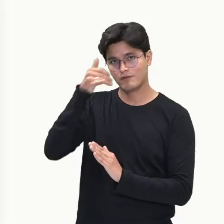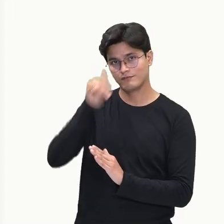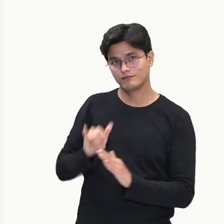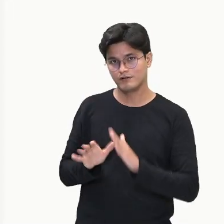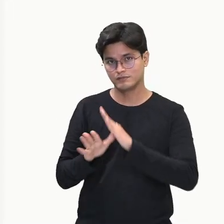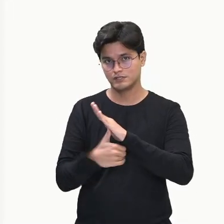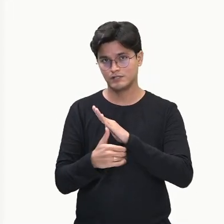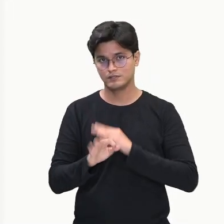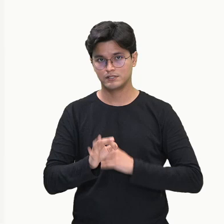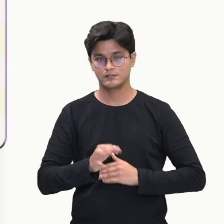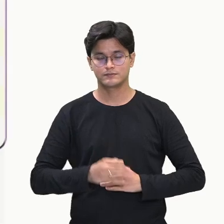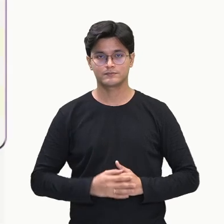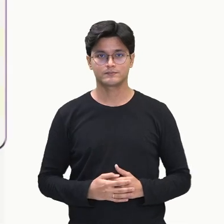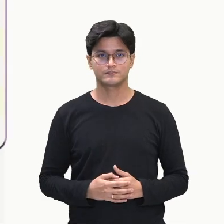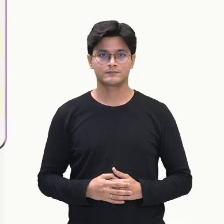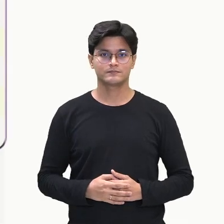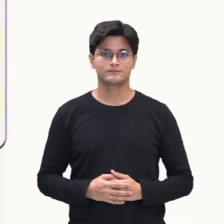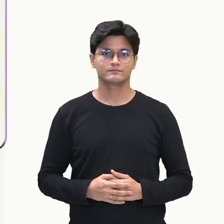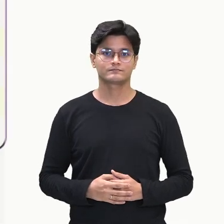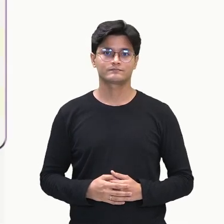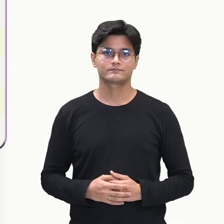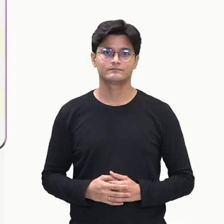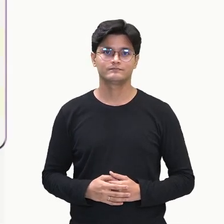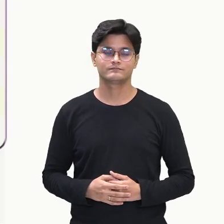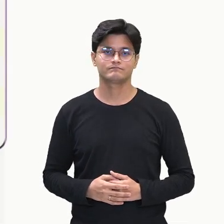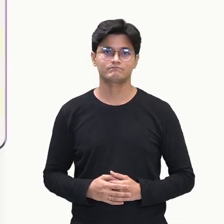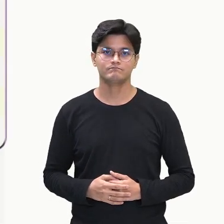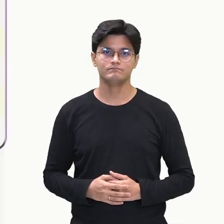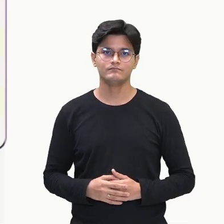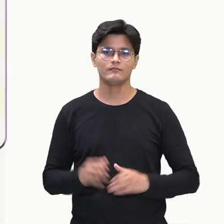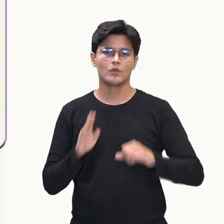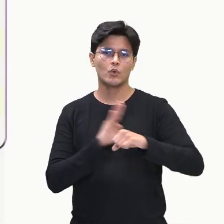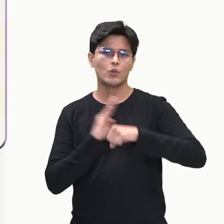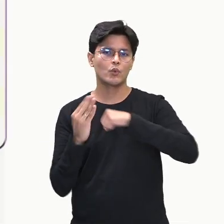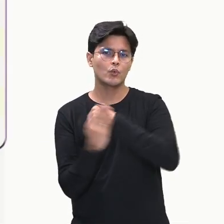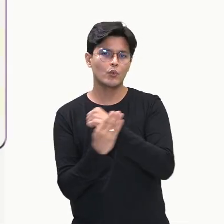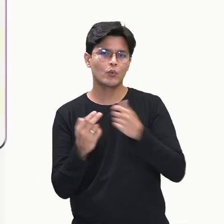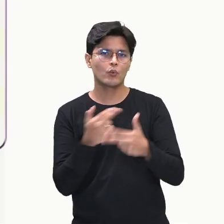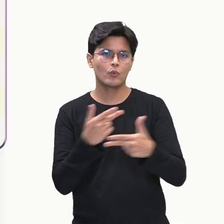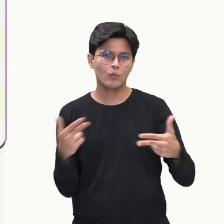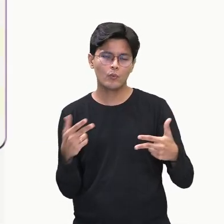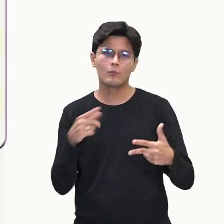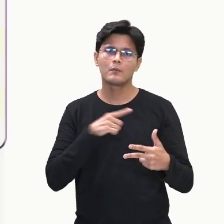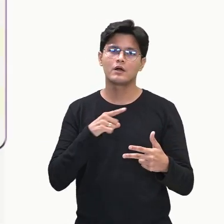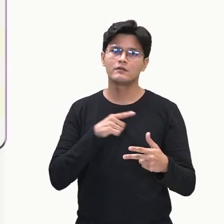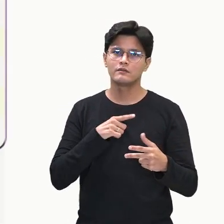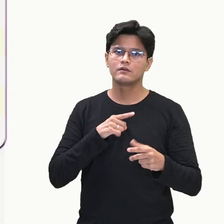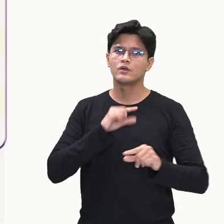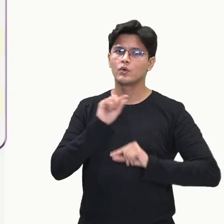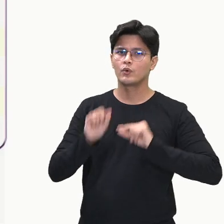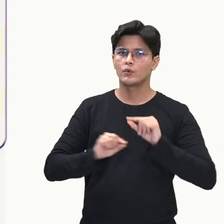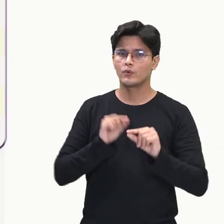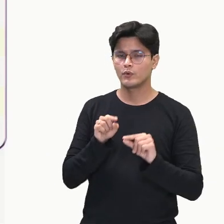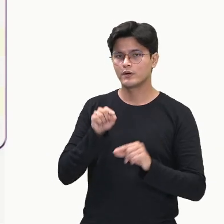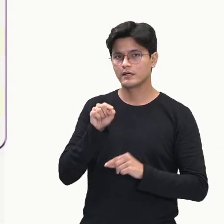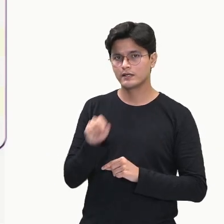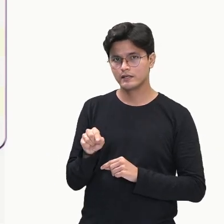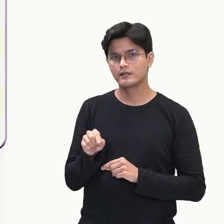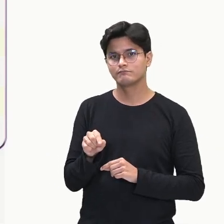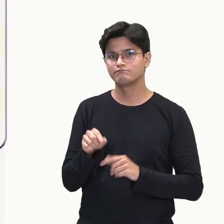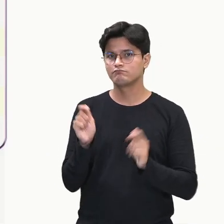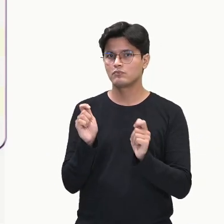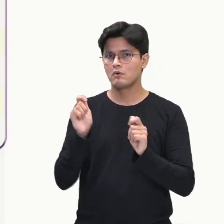adiante. Os bairros que são bem equipados, eles